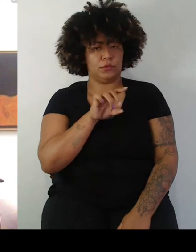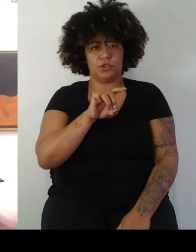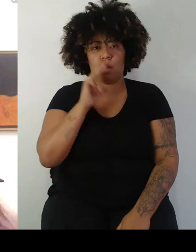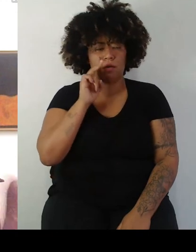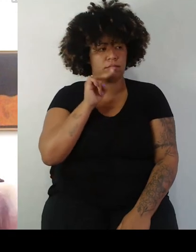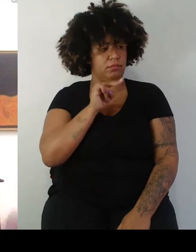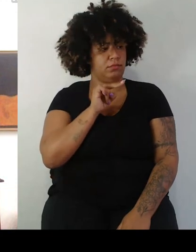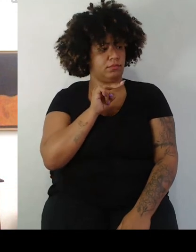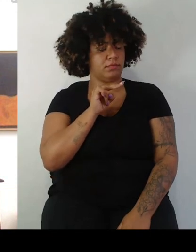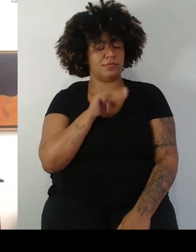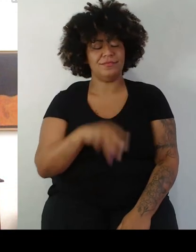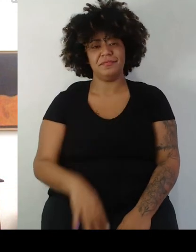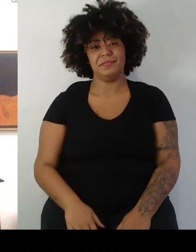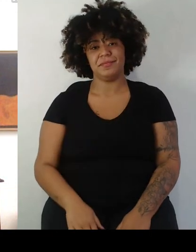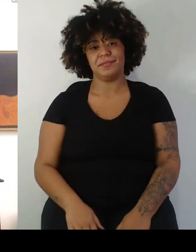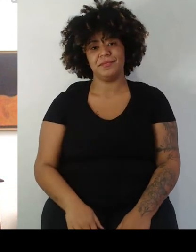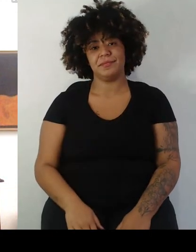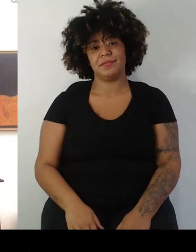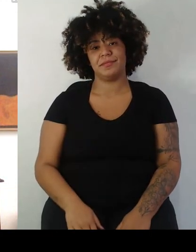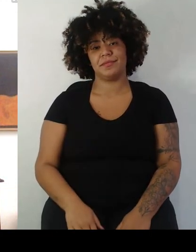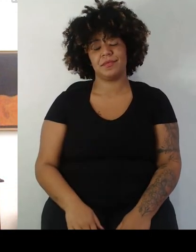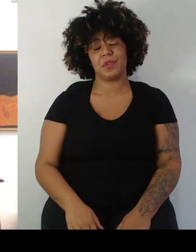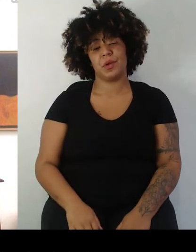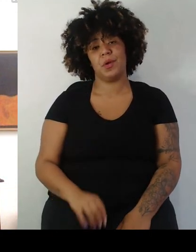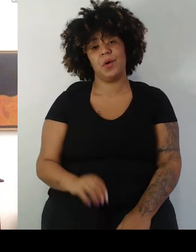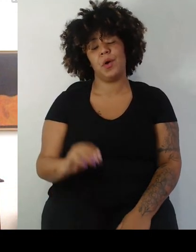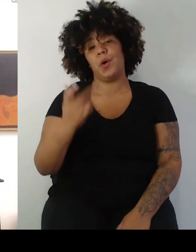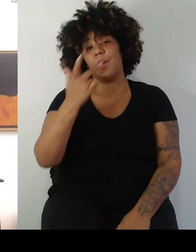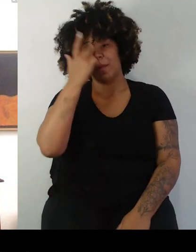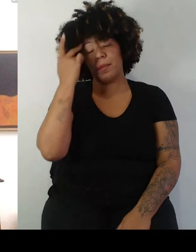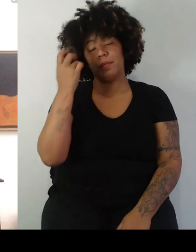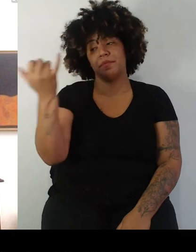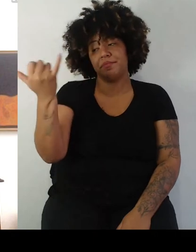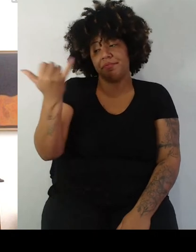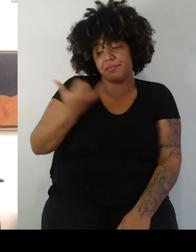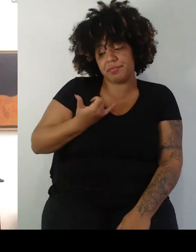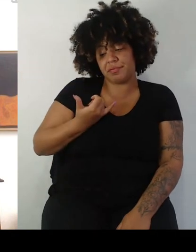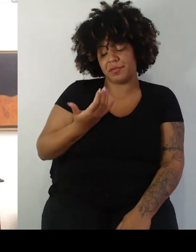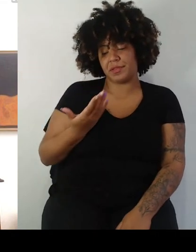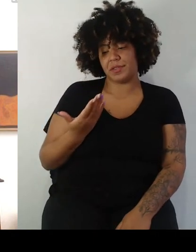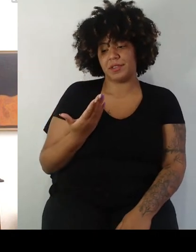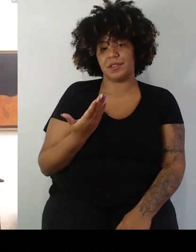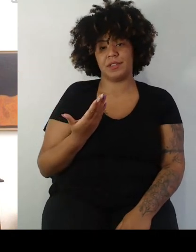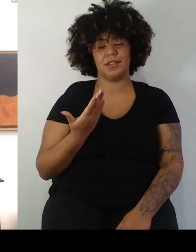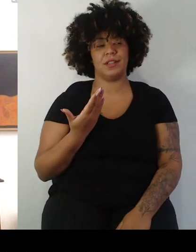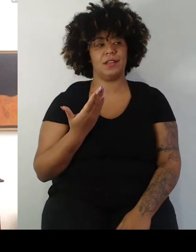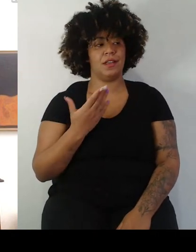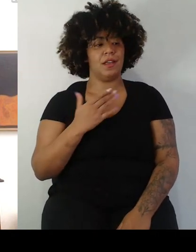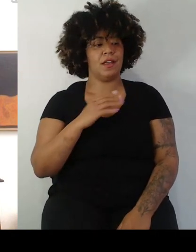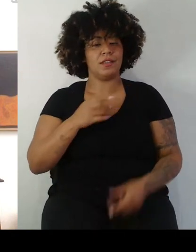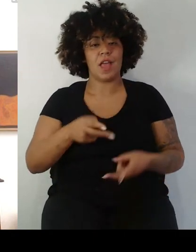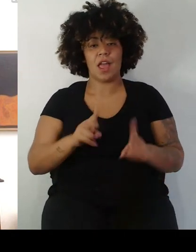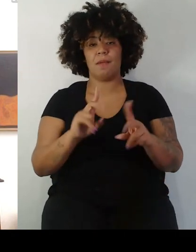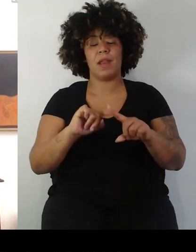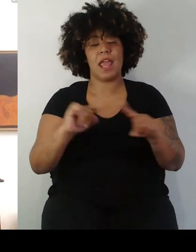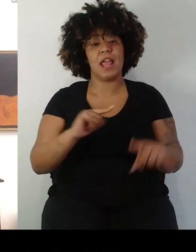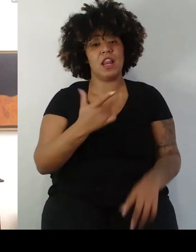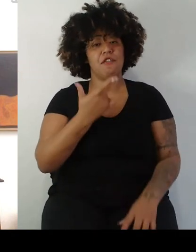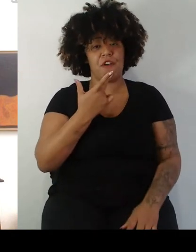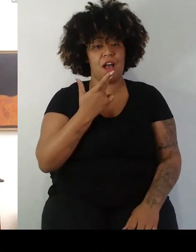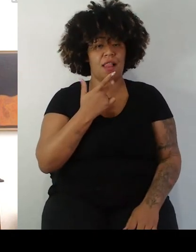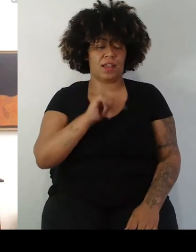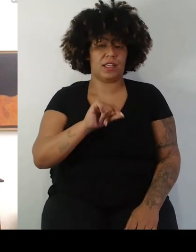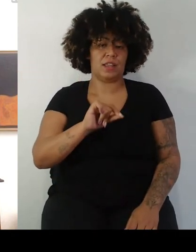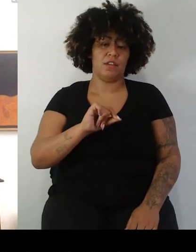ao ouvir sobre essas instintos ele achava que podia conhecer as pessoas mais do que em qualquer outro momento